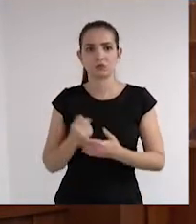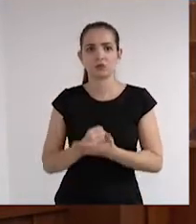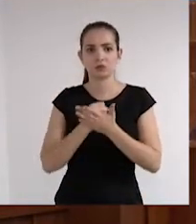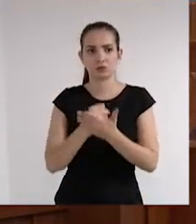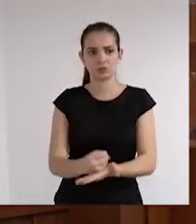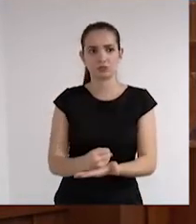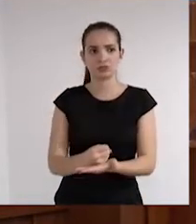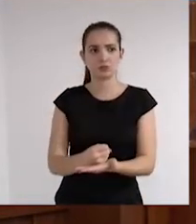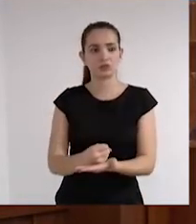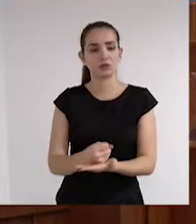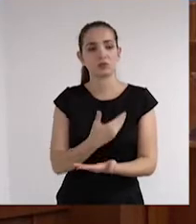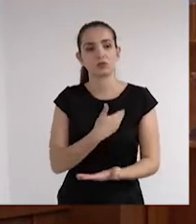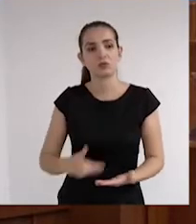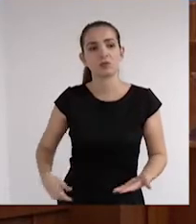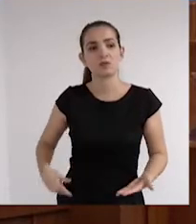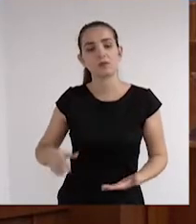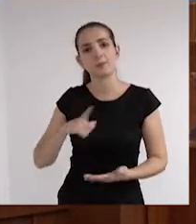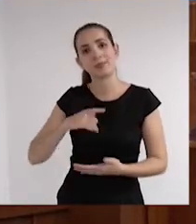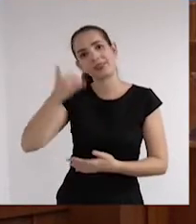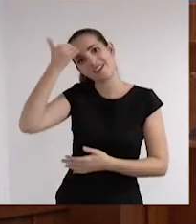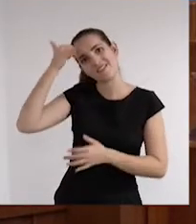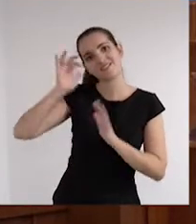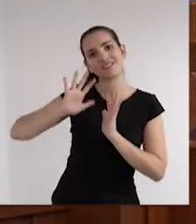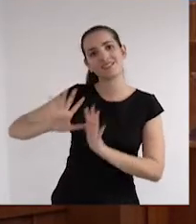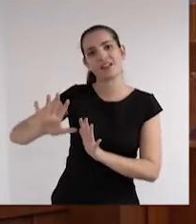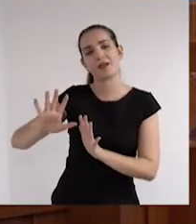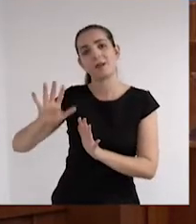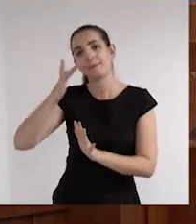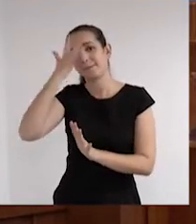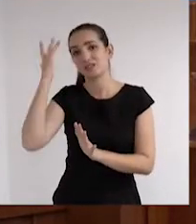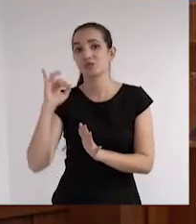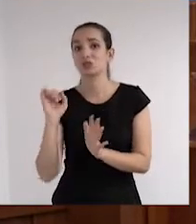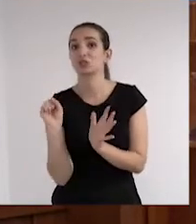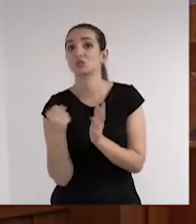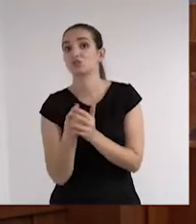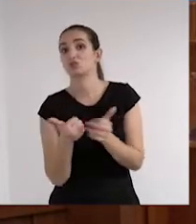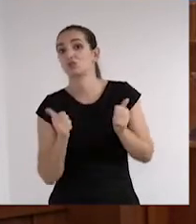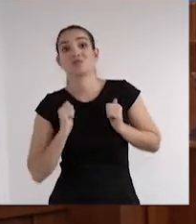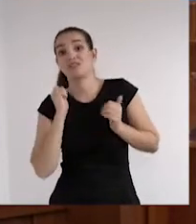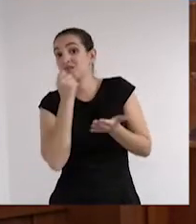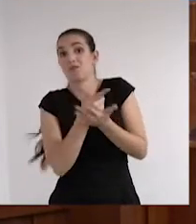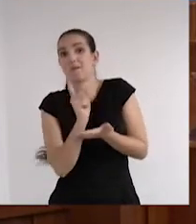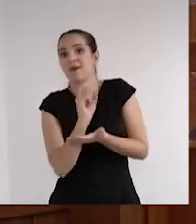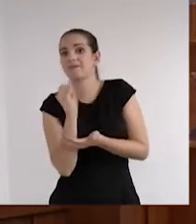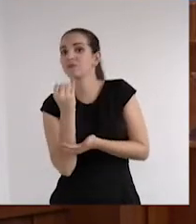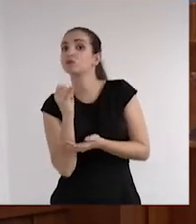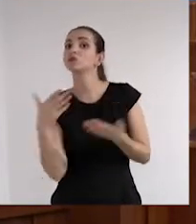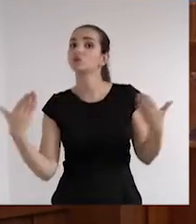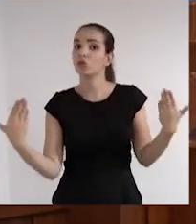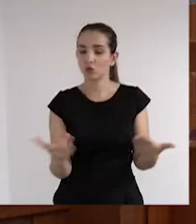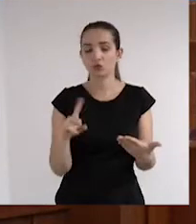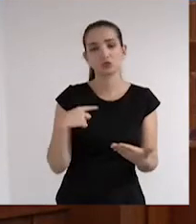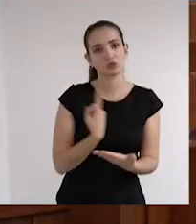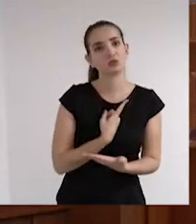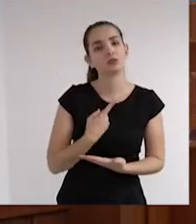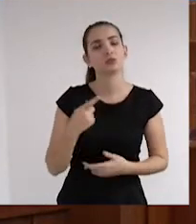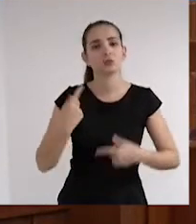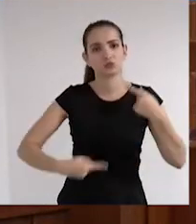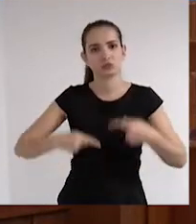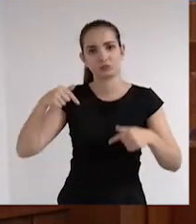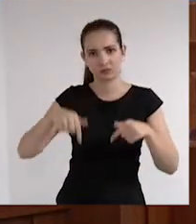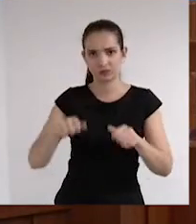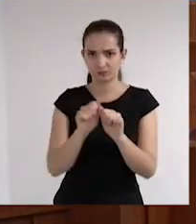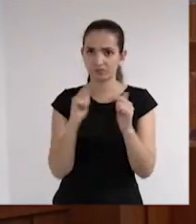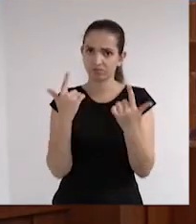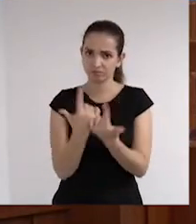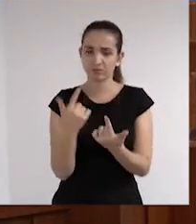política eficiente para combater a sonegação fiscal. Nós temos aqui Nós sempre discutimos isso aqui na casa, que o Estado,